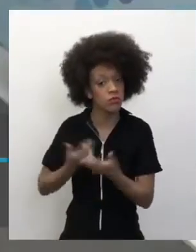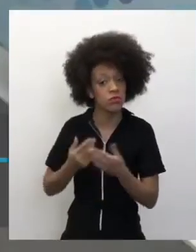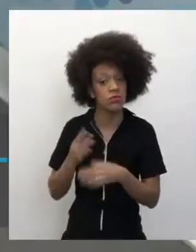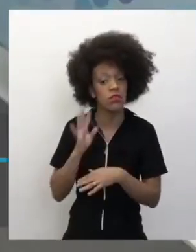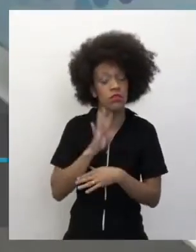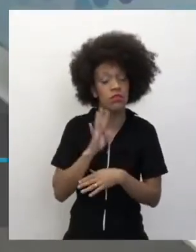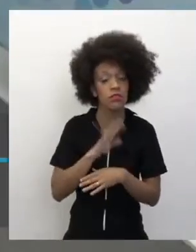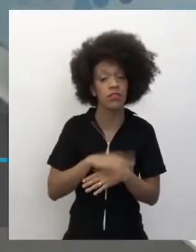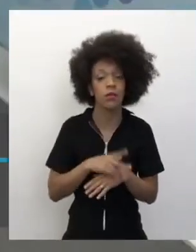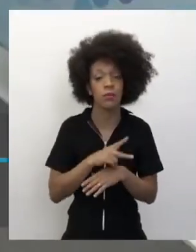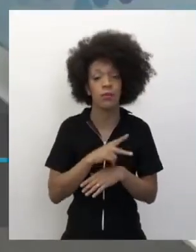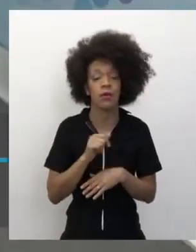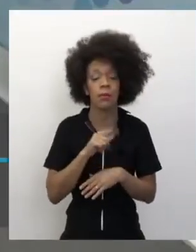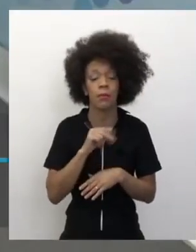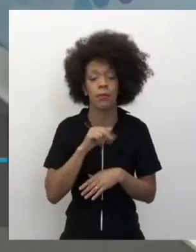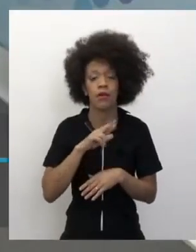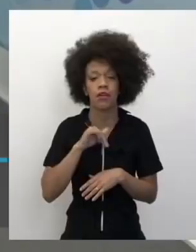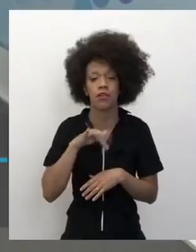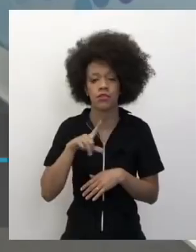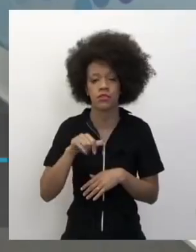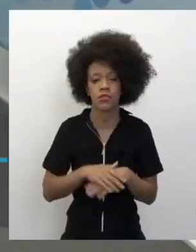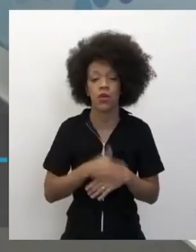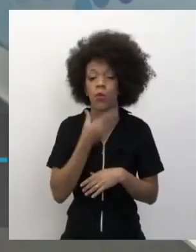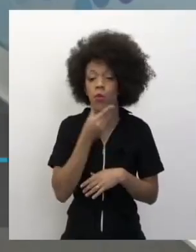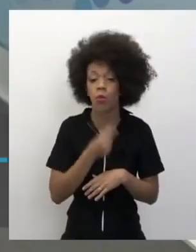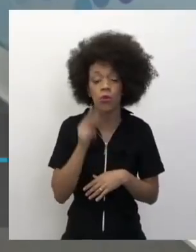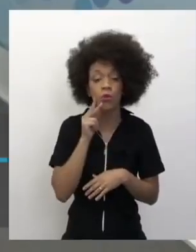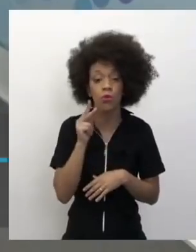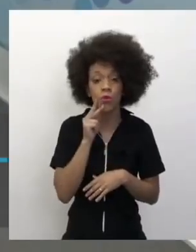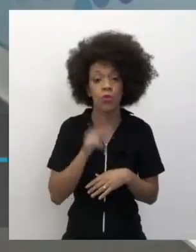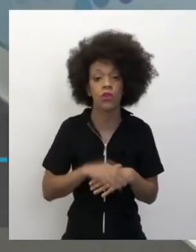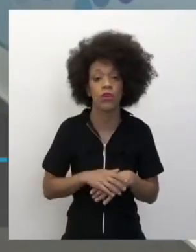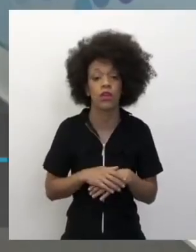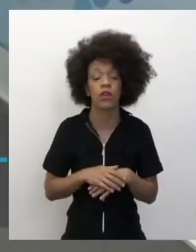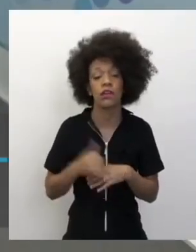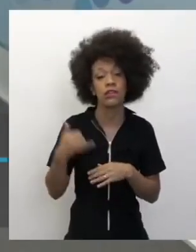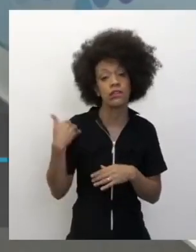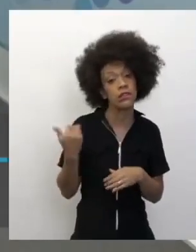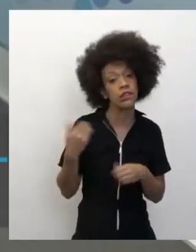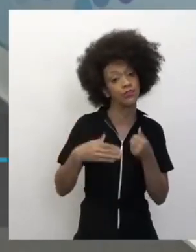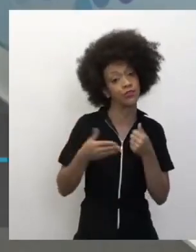legal. Diga. Pro Aparecida, um homem fumante, meia-idade sedentário.